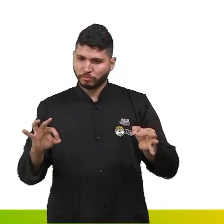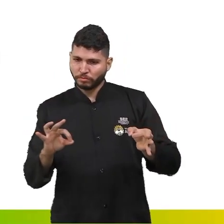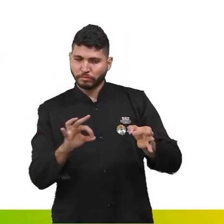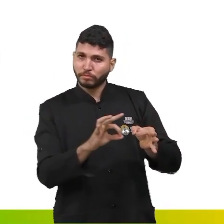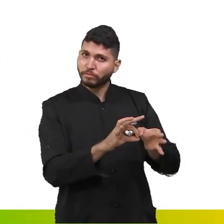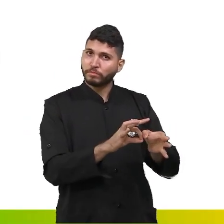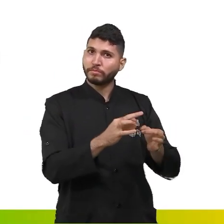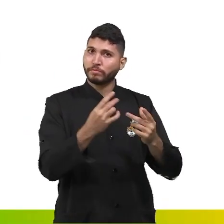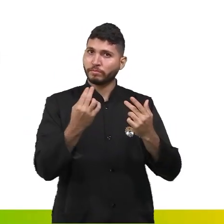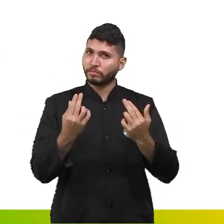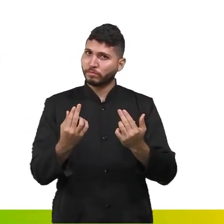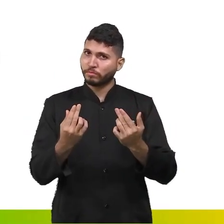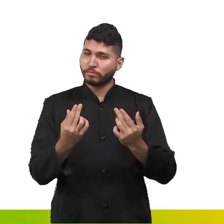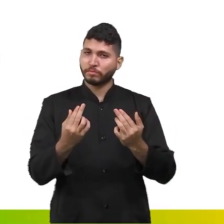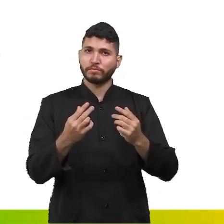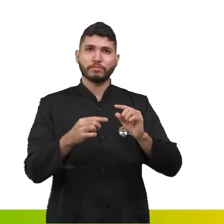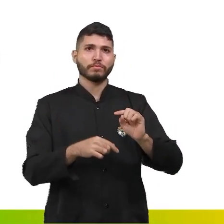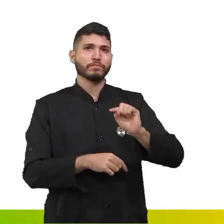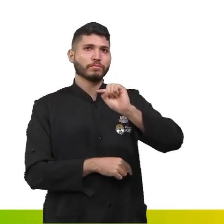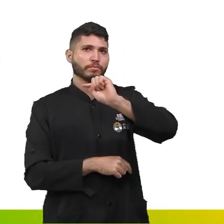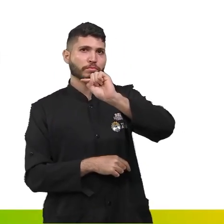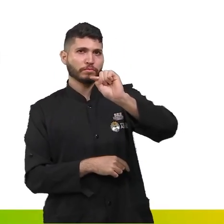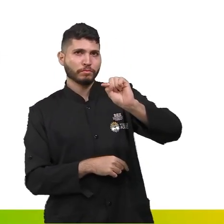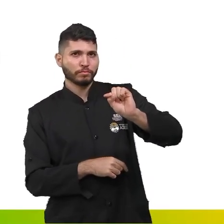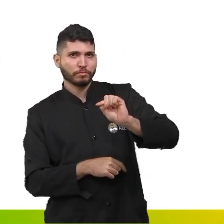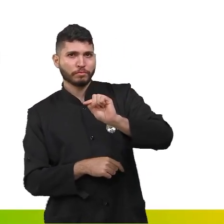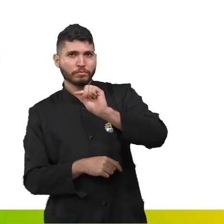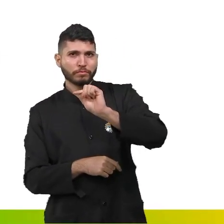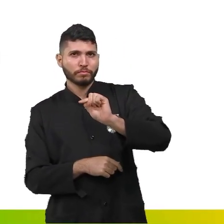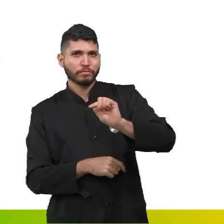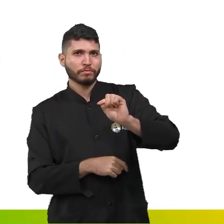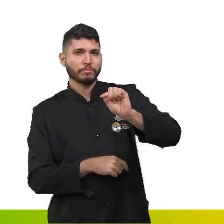temos os ângulos